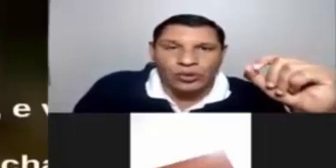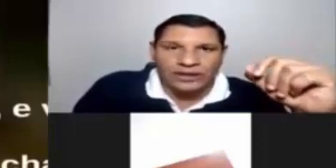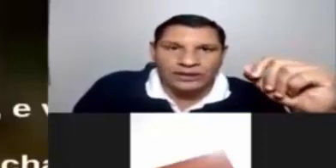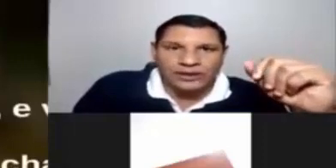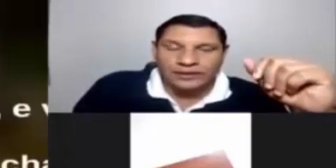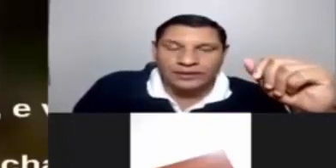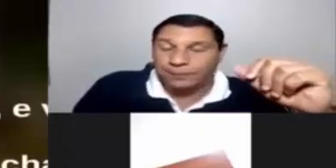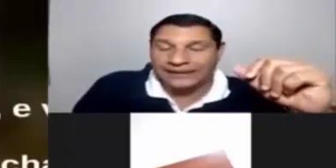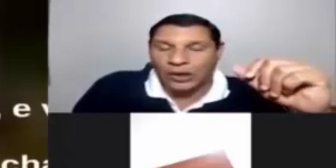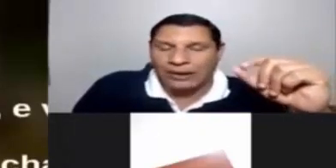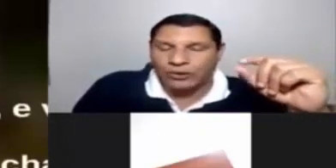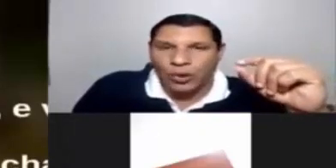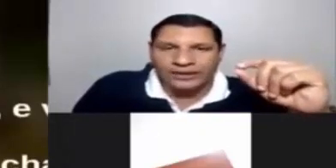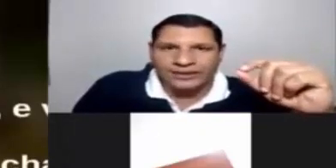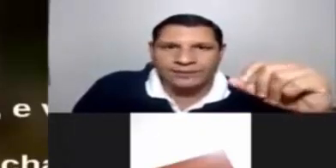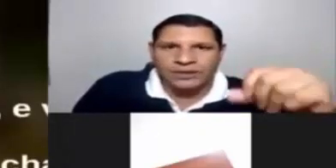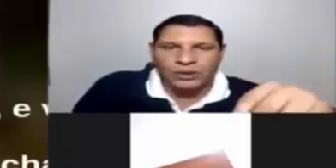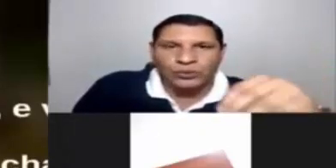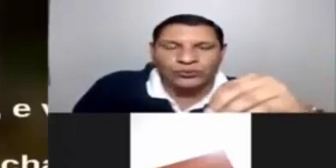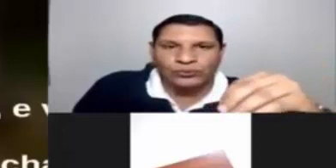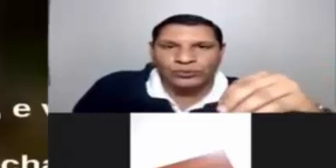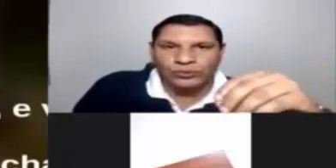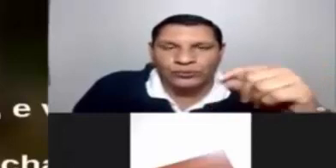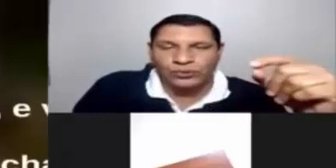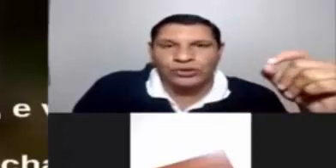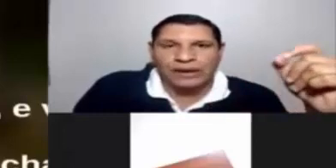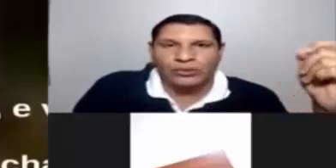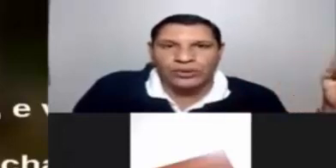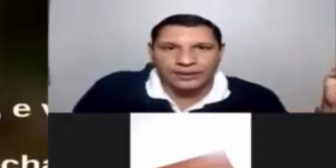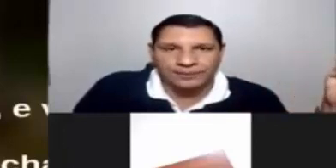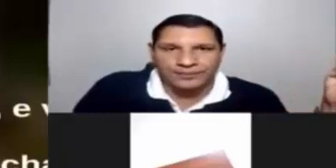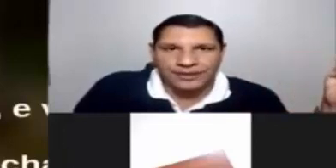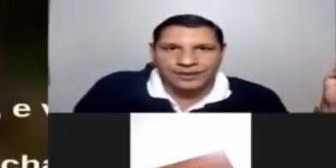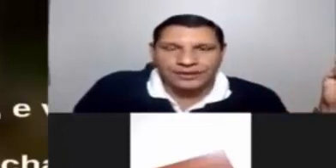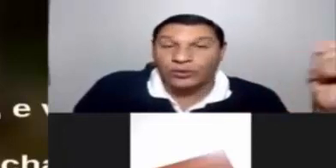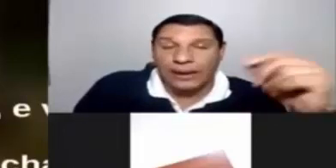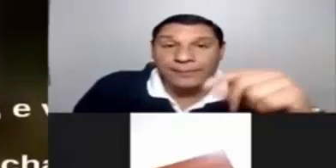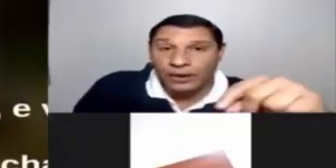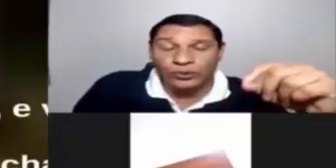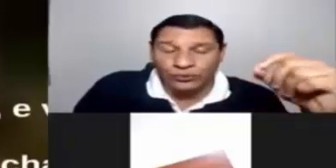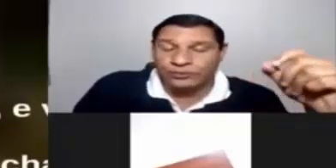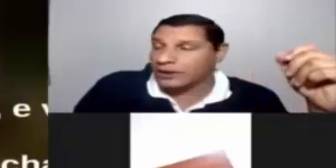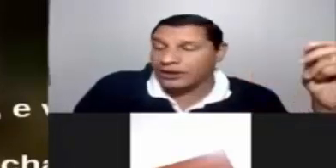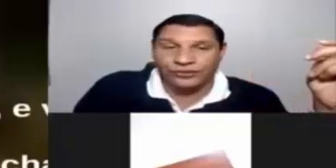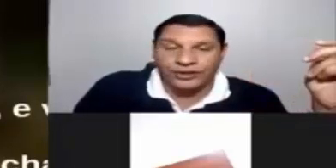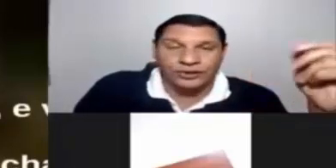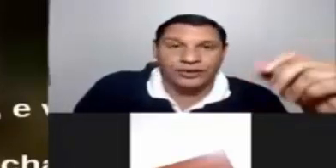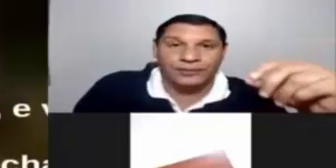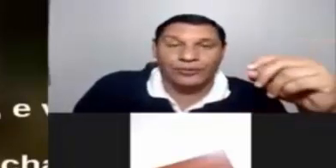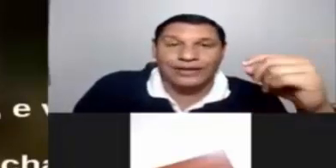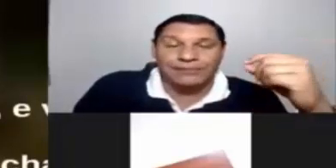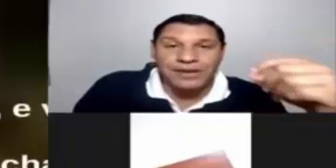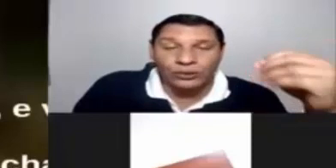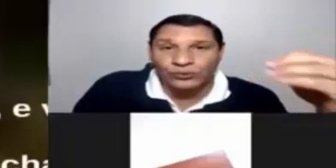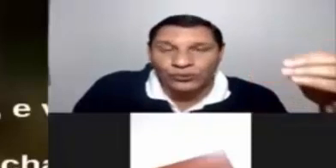agulha, passar uma corda no fundo de uma agulha. Um camelo no fundo... Olha só, gente.